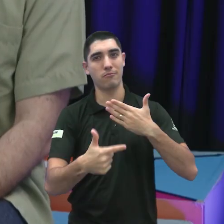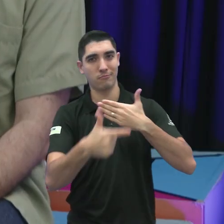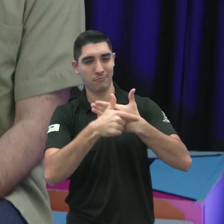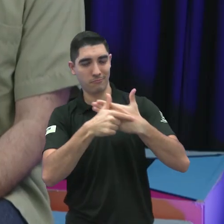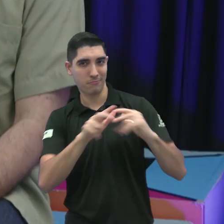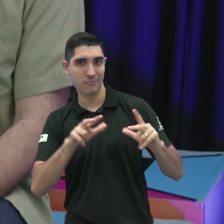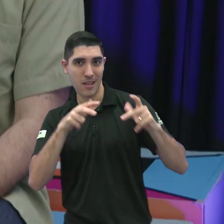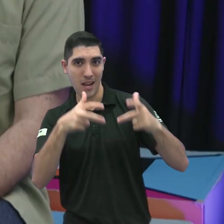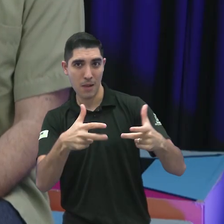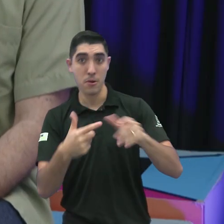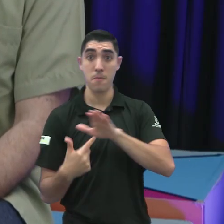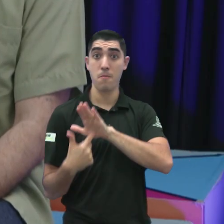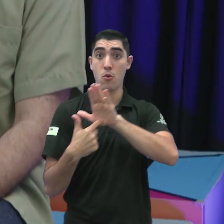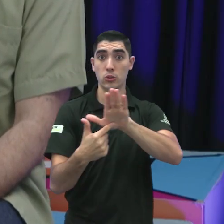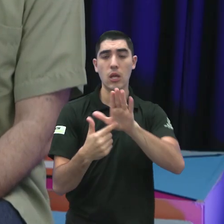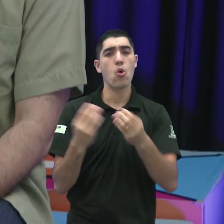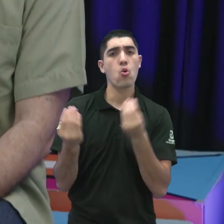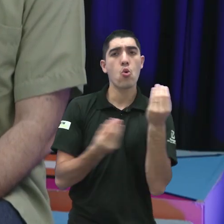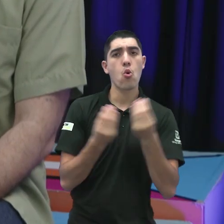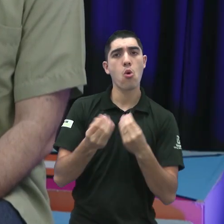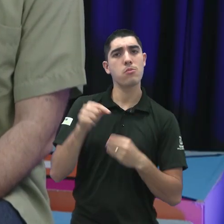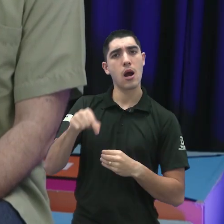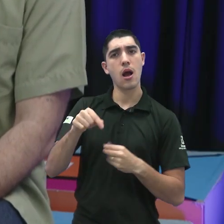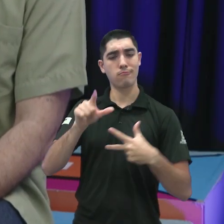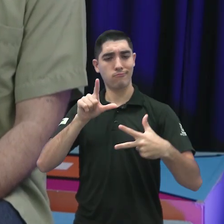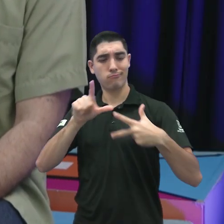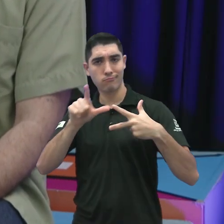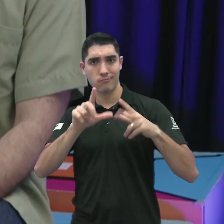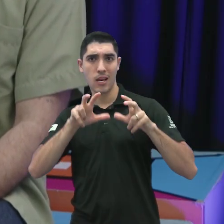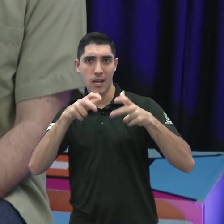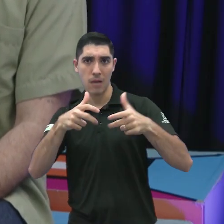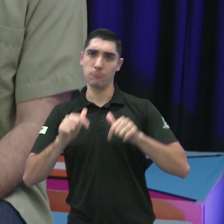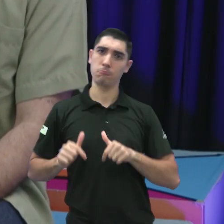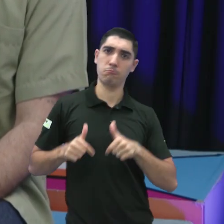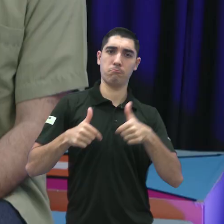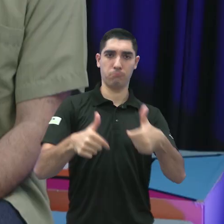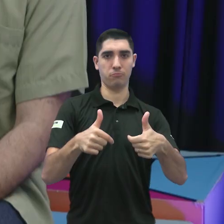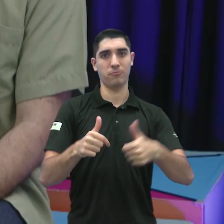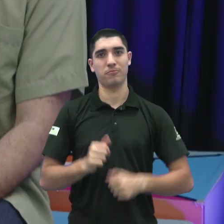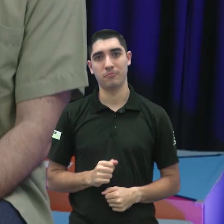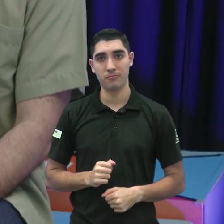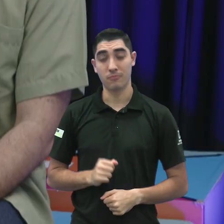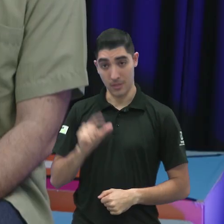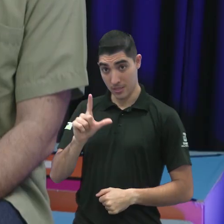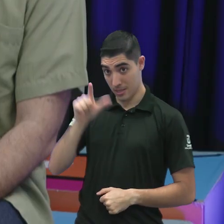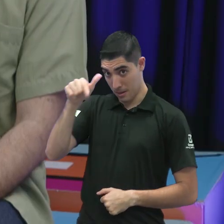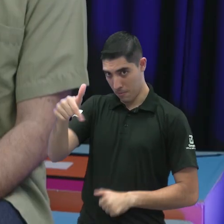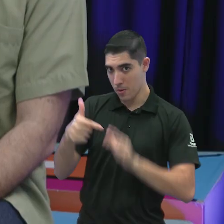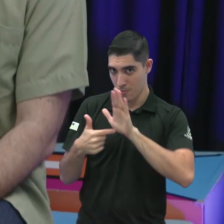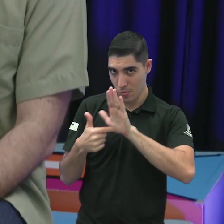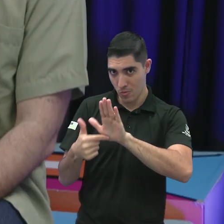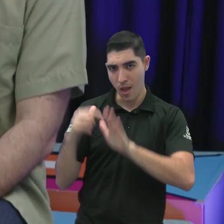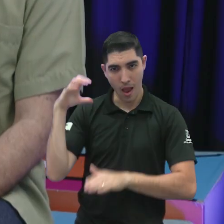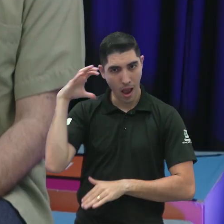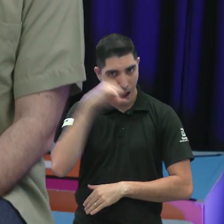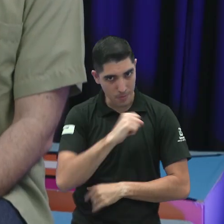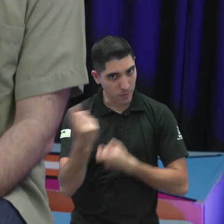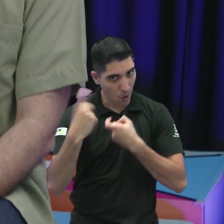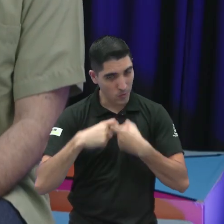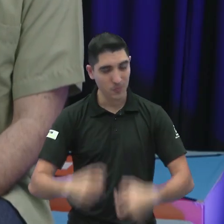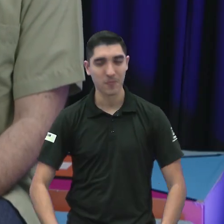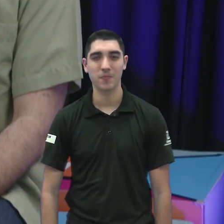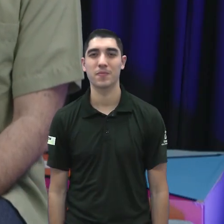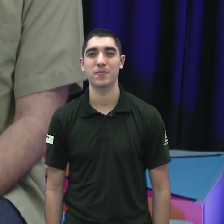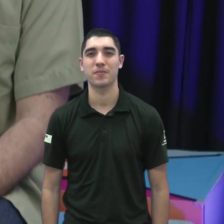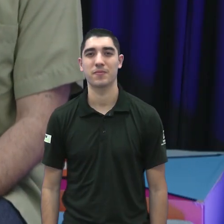Ainda tem o quadro Atividade Legislativa para a gente conhecer aí ações, né, do Legislativo voltadas para esse tema. Já a gente